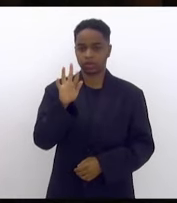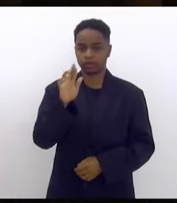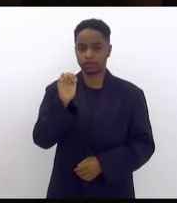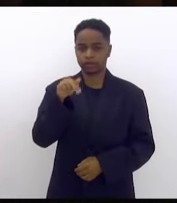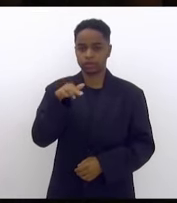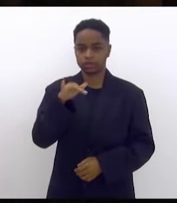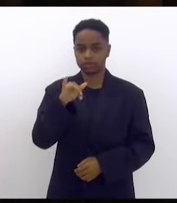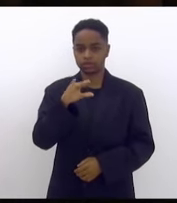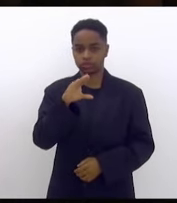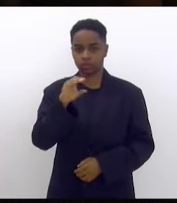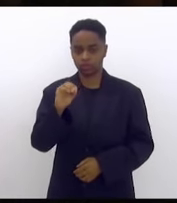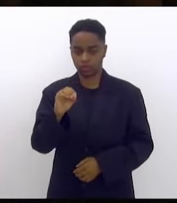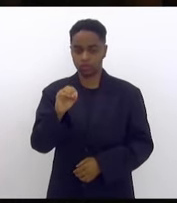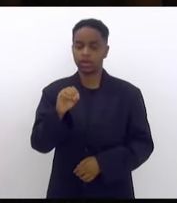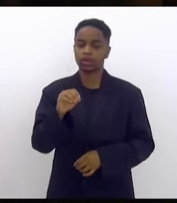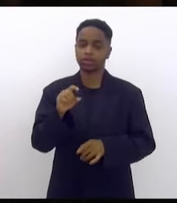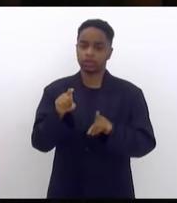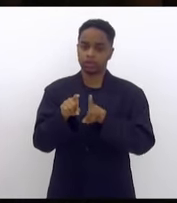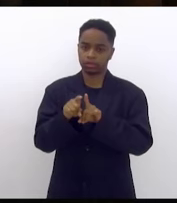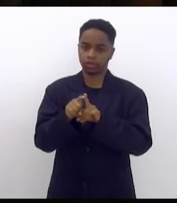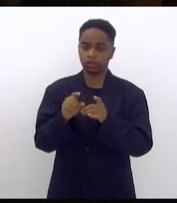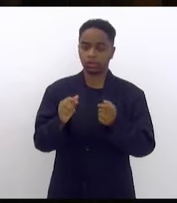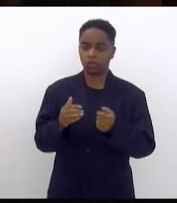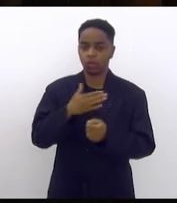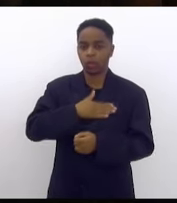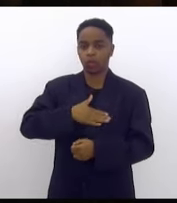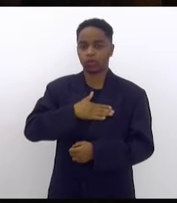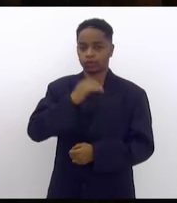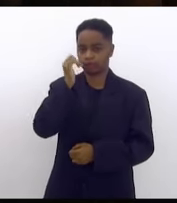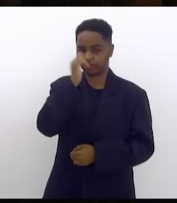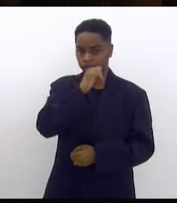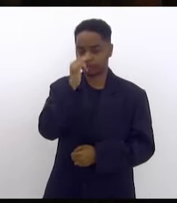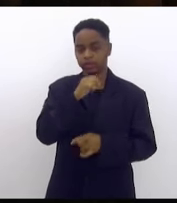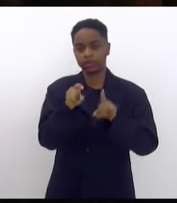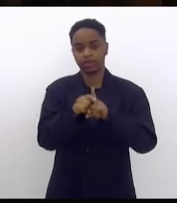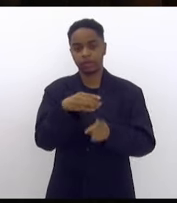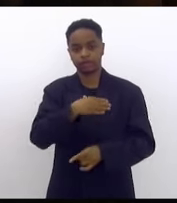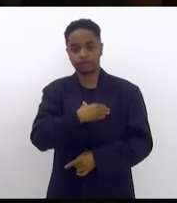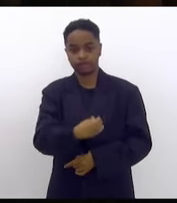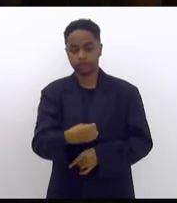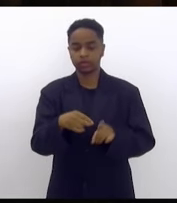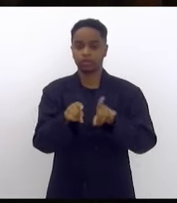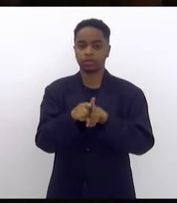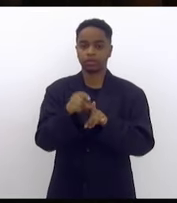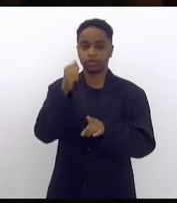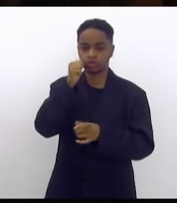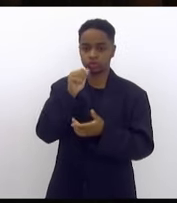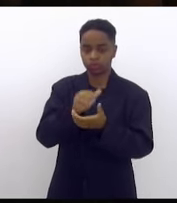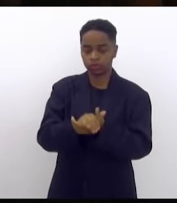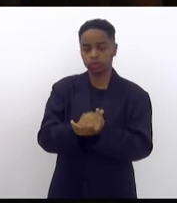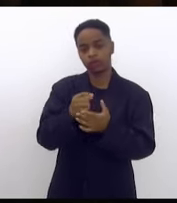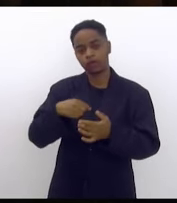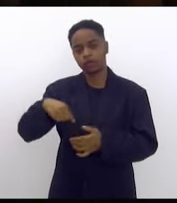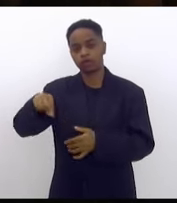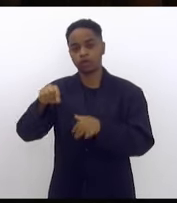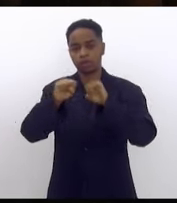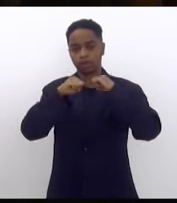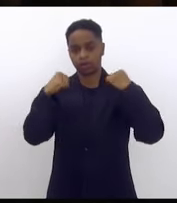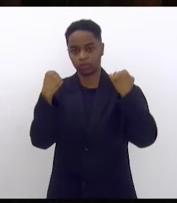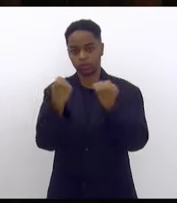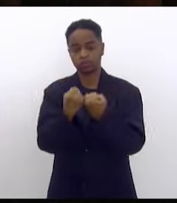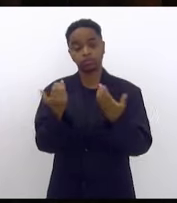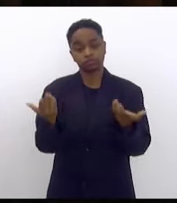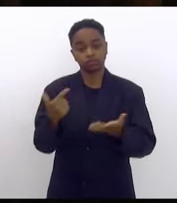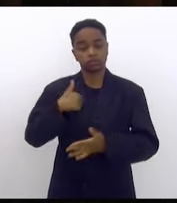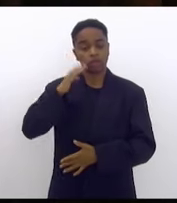era fluminense. E toda a família, as filhas e a mulher dele foram lá para o Maracanã. Então, eu decidi fazer um